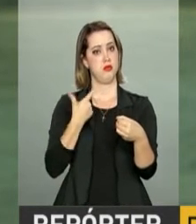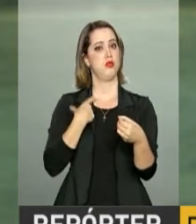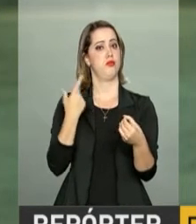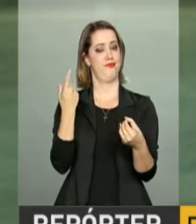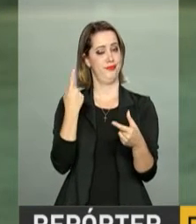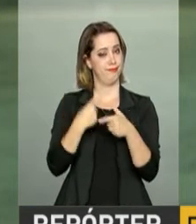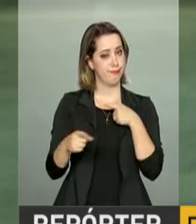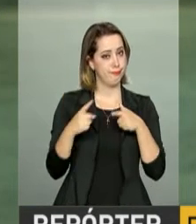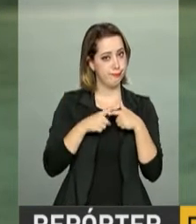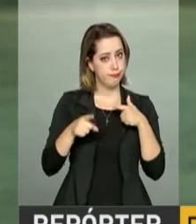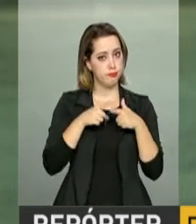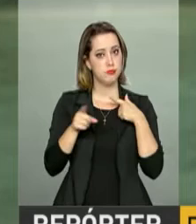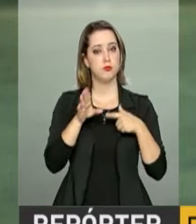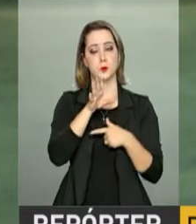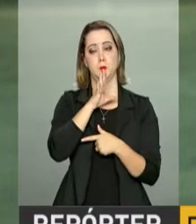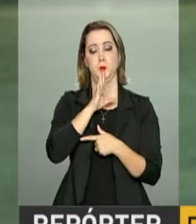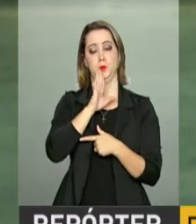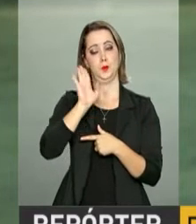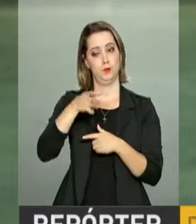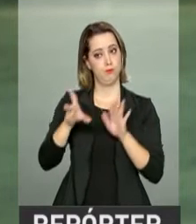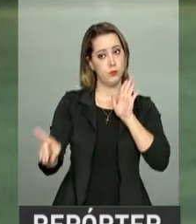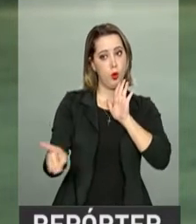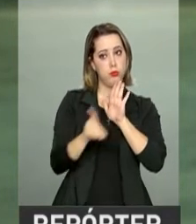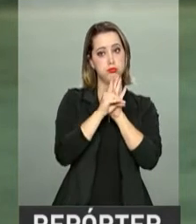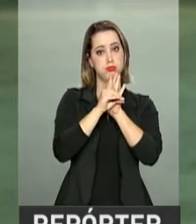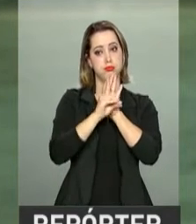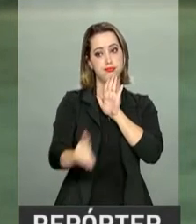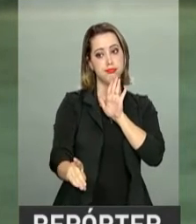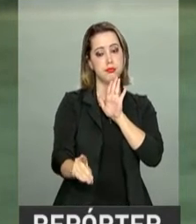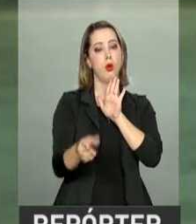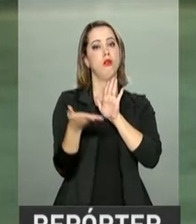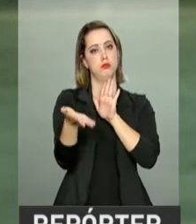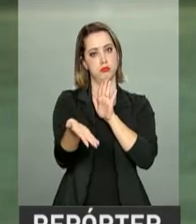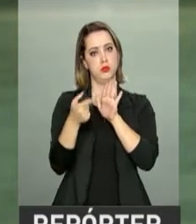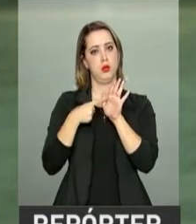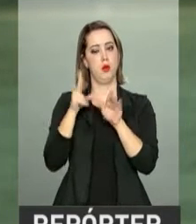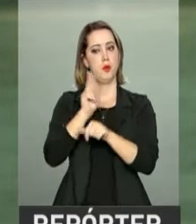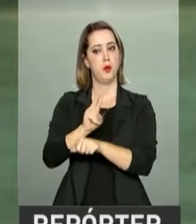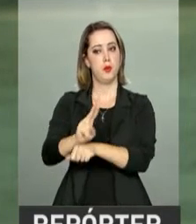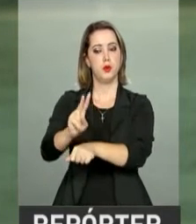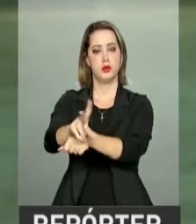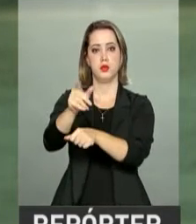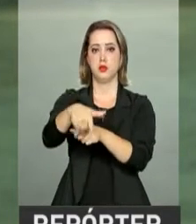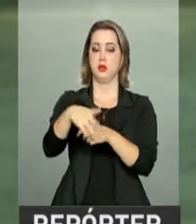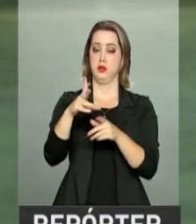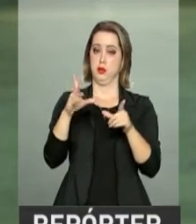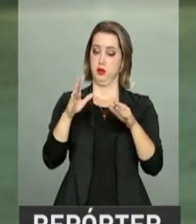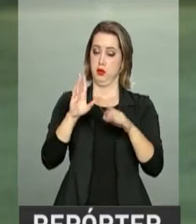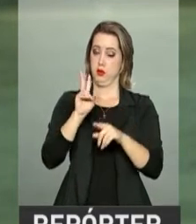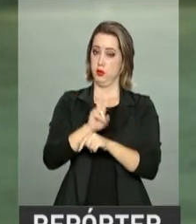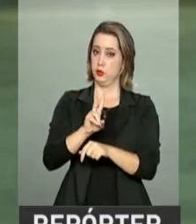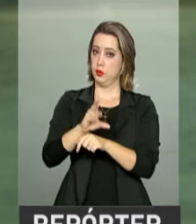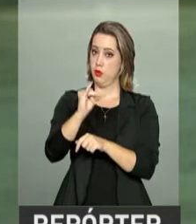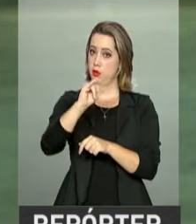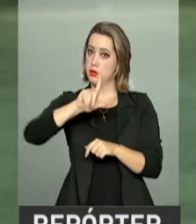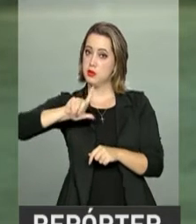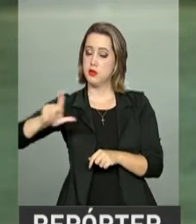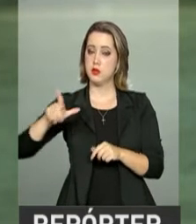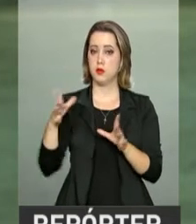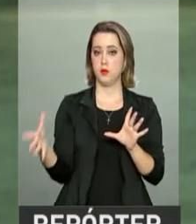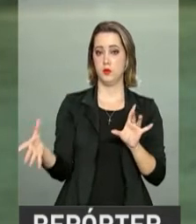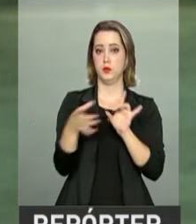reconhecida e decretada pela secretaria nacional de proteção e defesa civil ligada ao ministério da